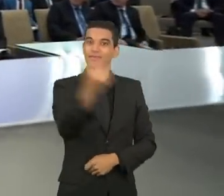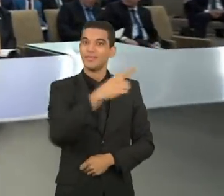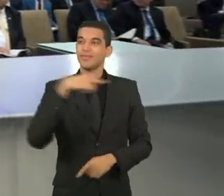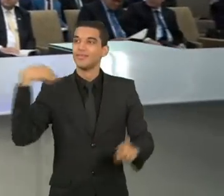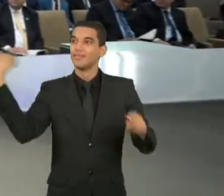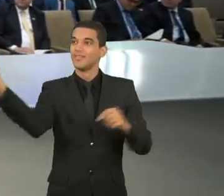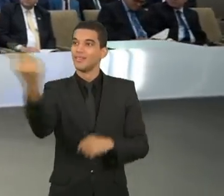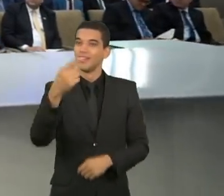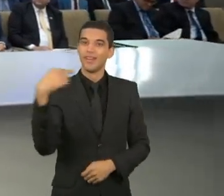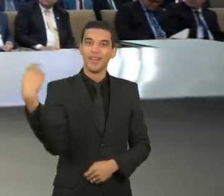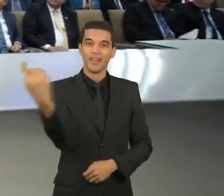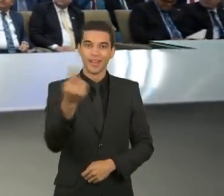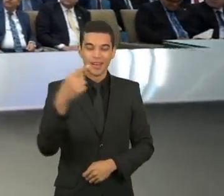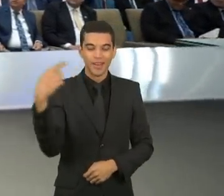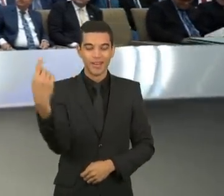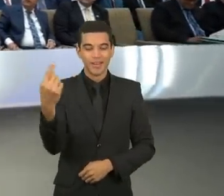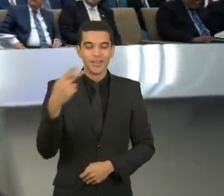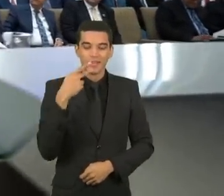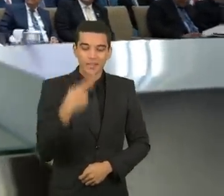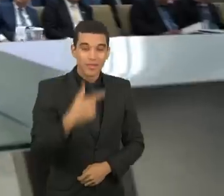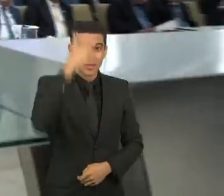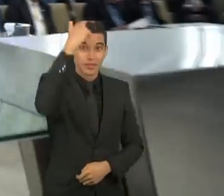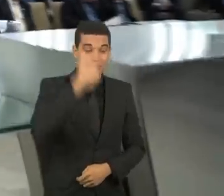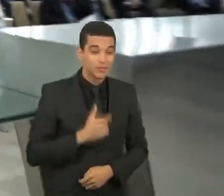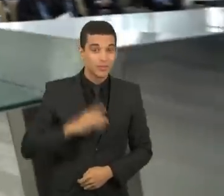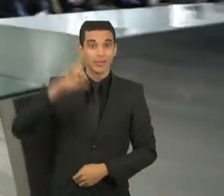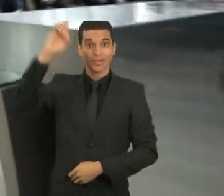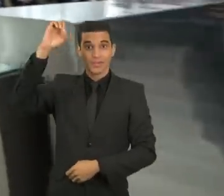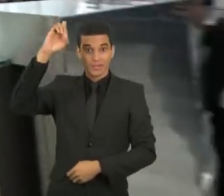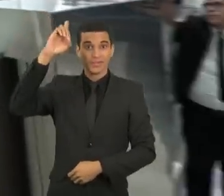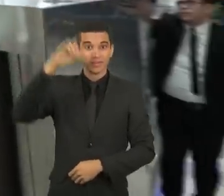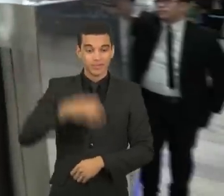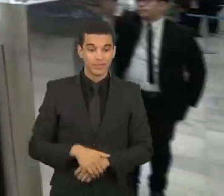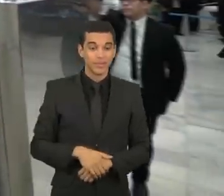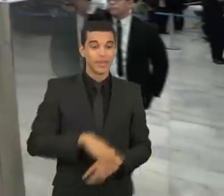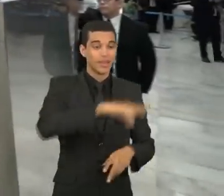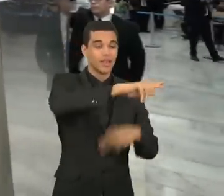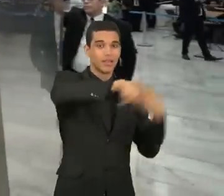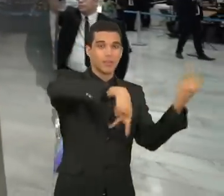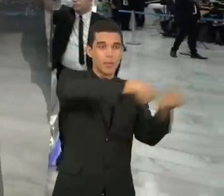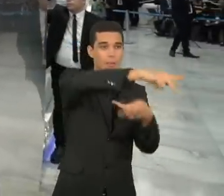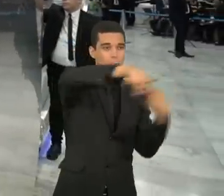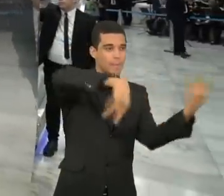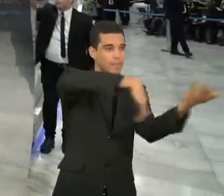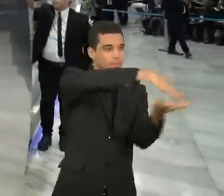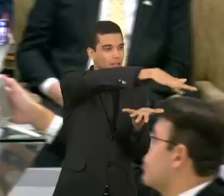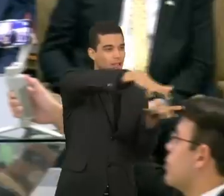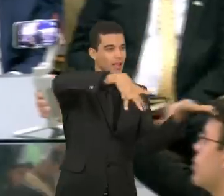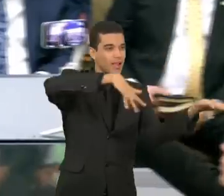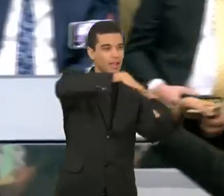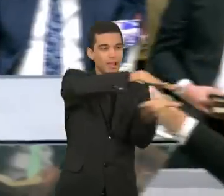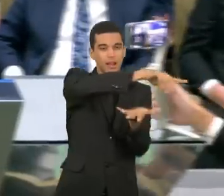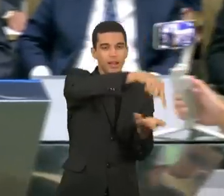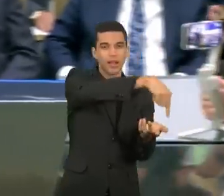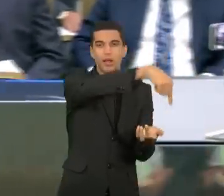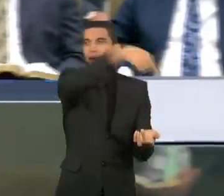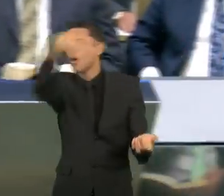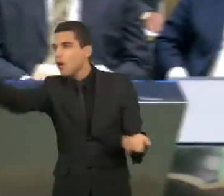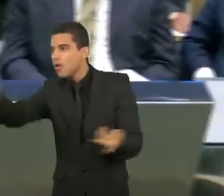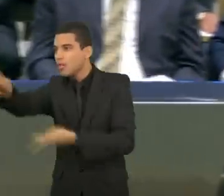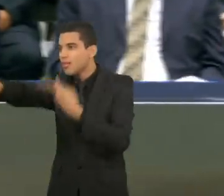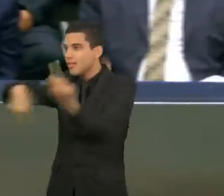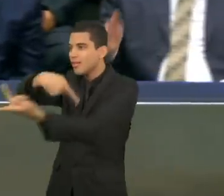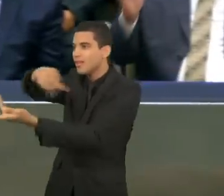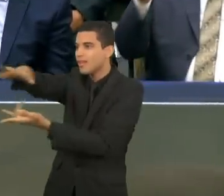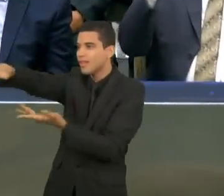Deus. Eu sou Deus. De galáxia a galáxia, eu sou Deus. Ah, você glorificou pouco. Eu falei que ele é